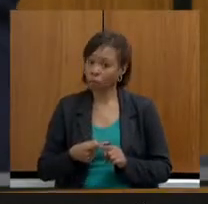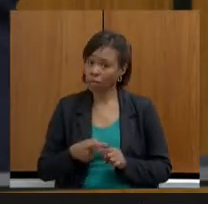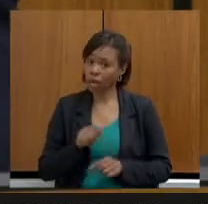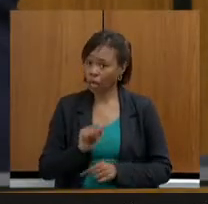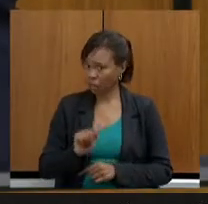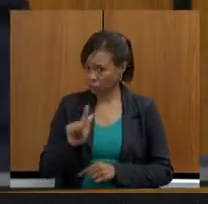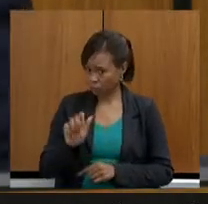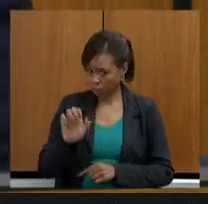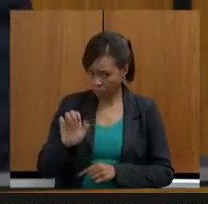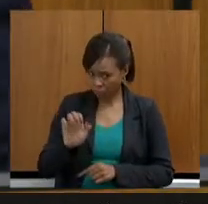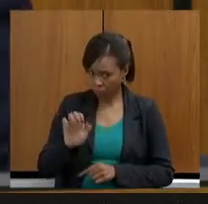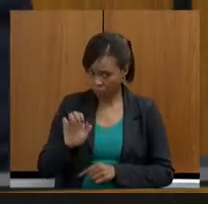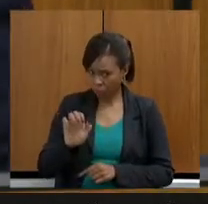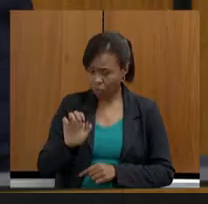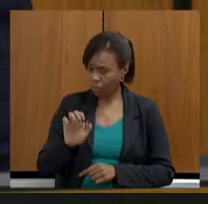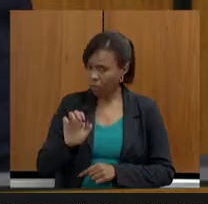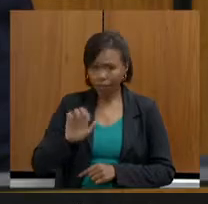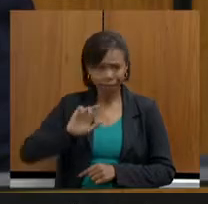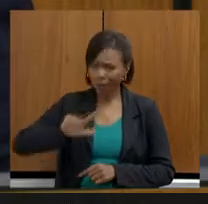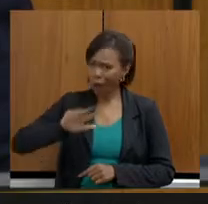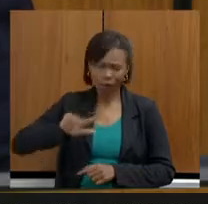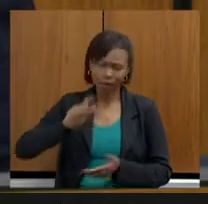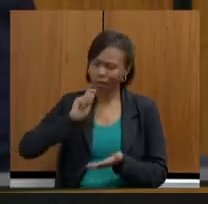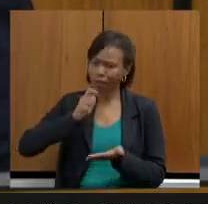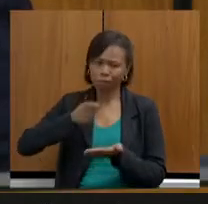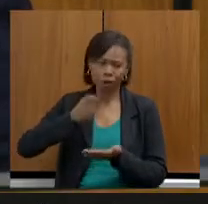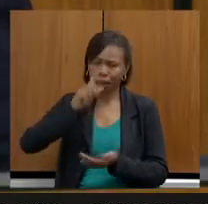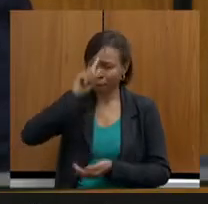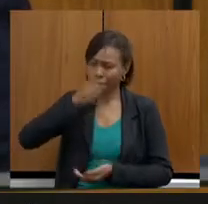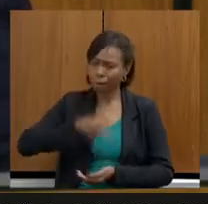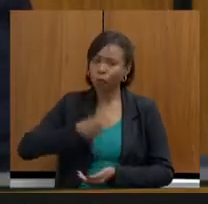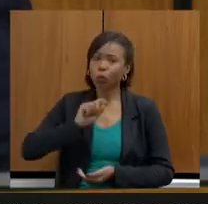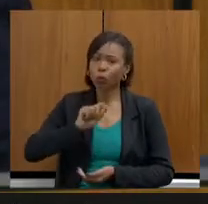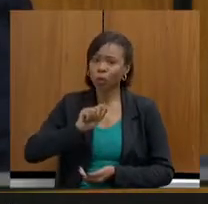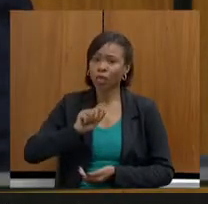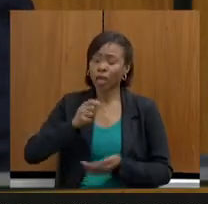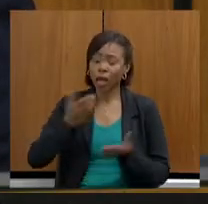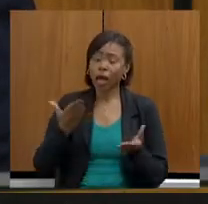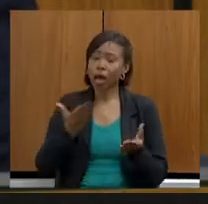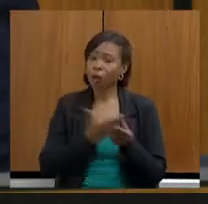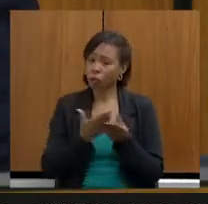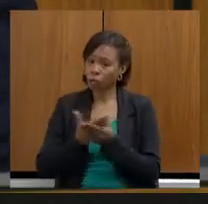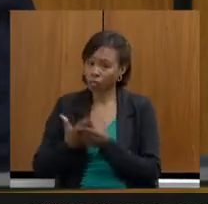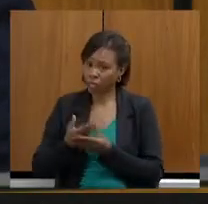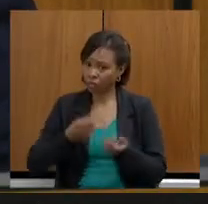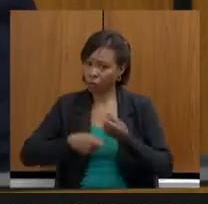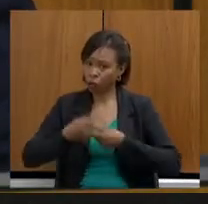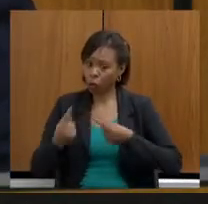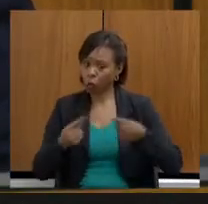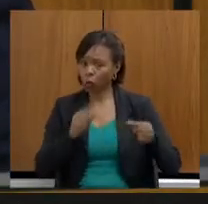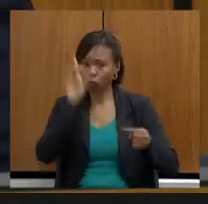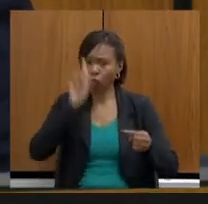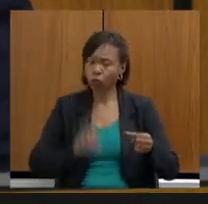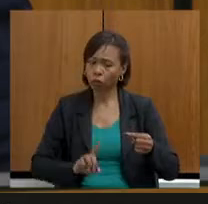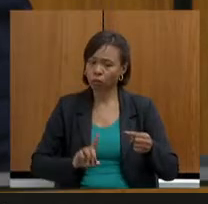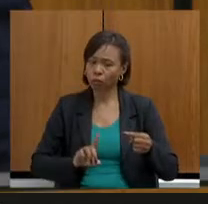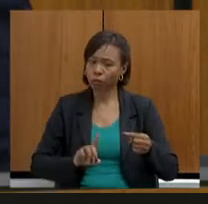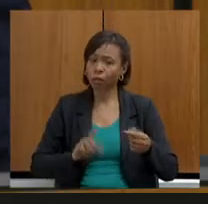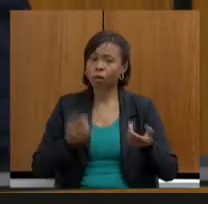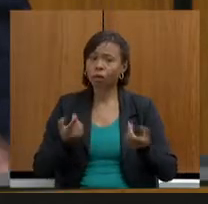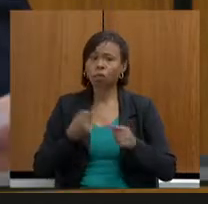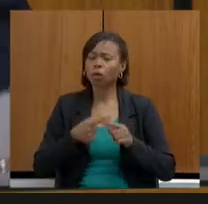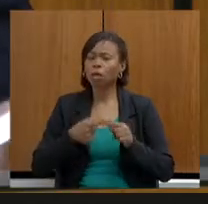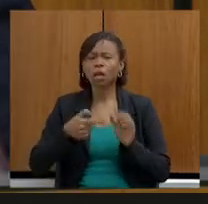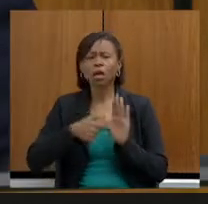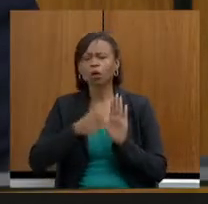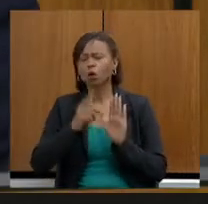age a ordem para instaurar os processos administrativos contra esses diretores porque o parecer não impõe essa determinação